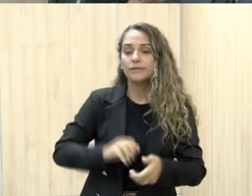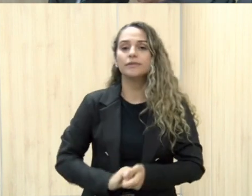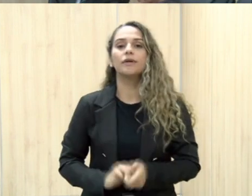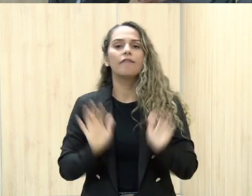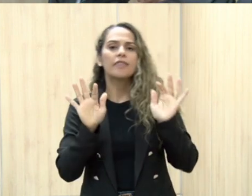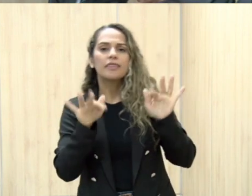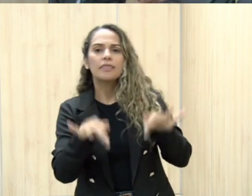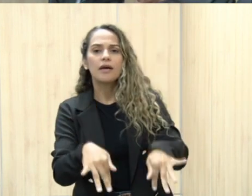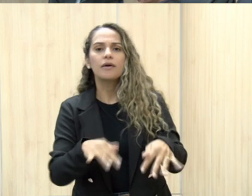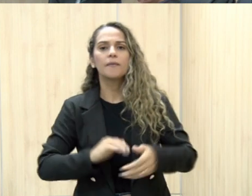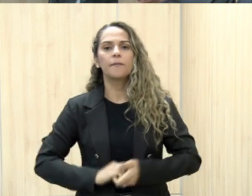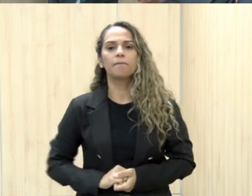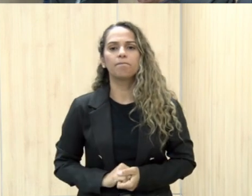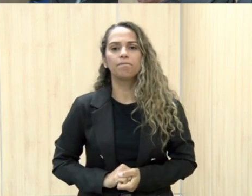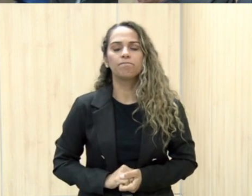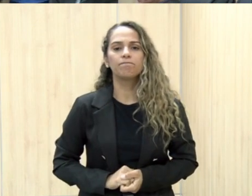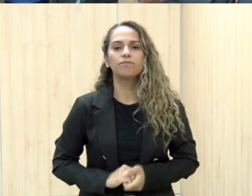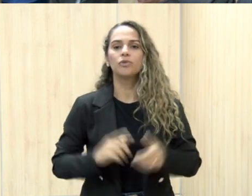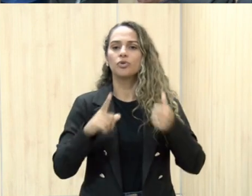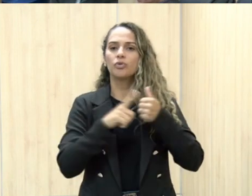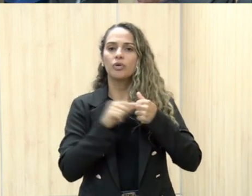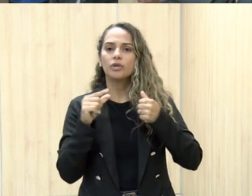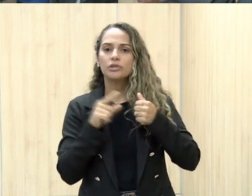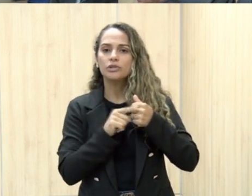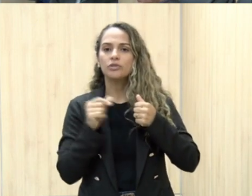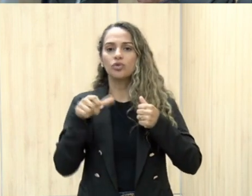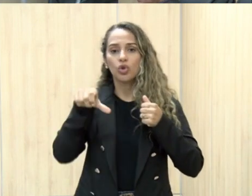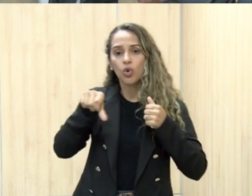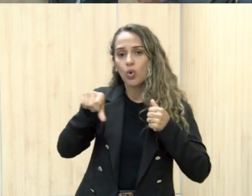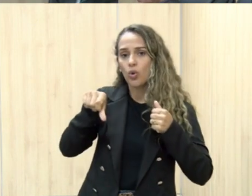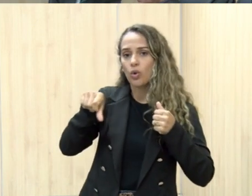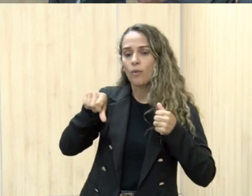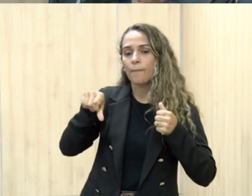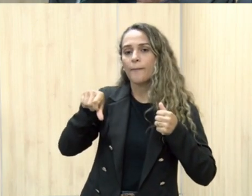ao final no artigo 9º